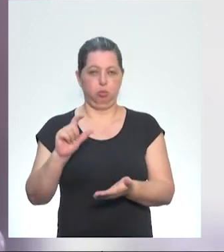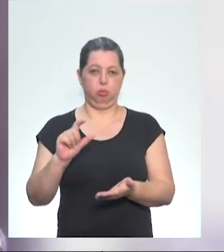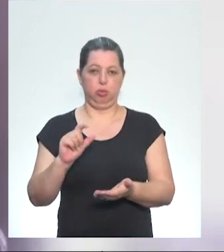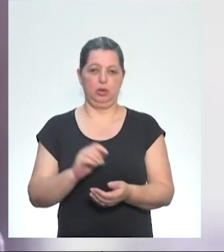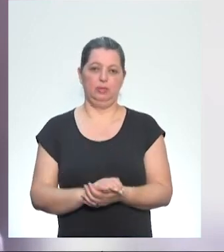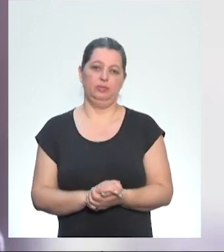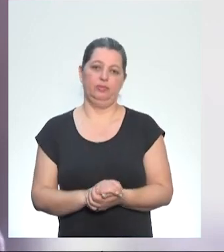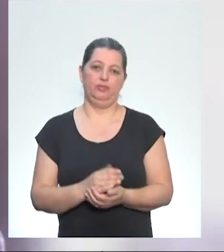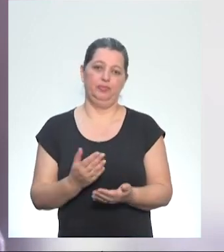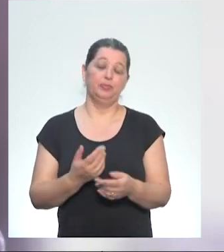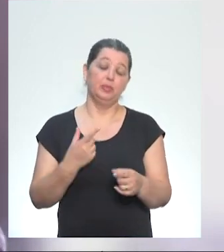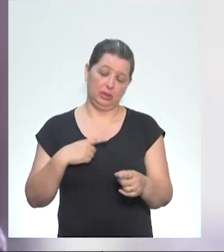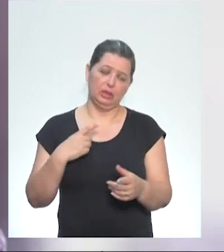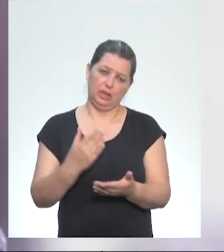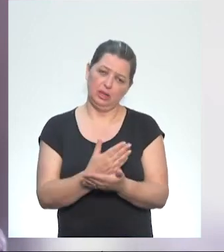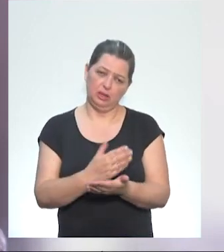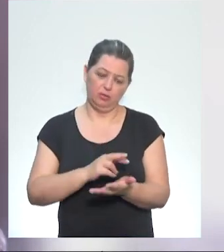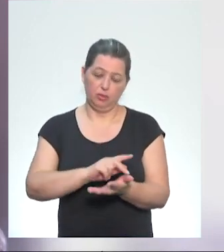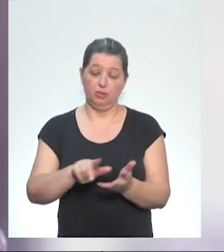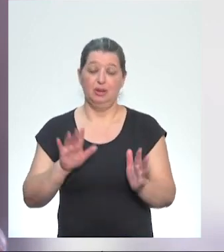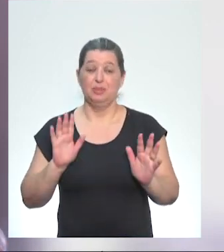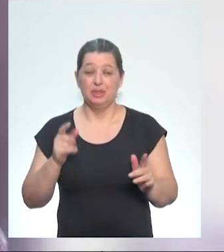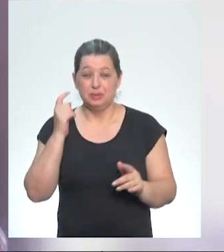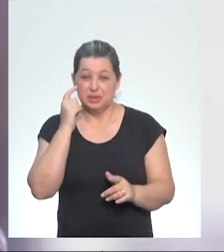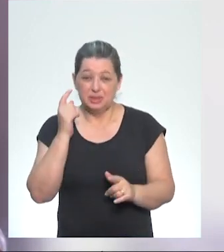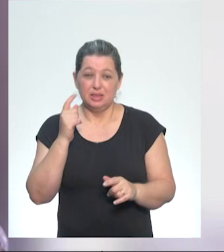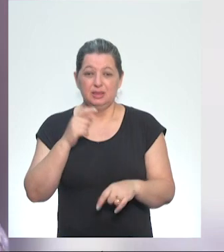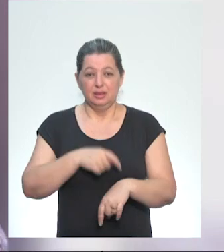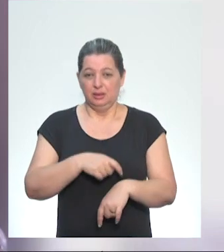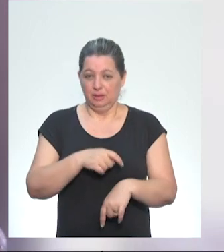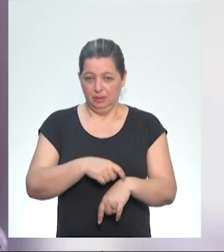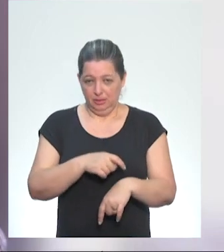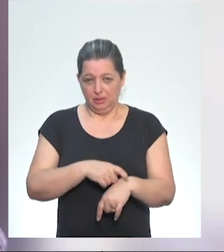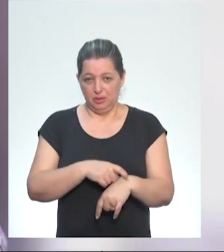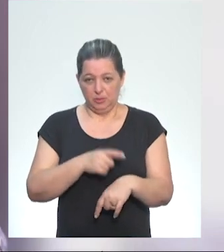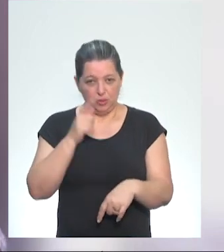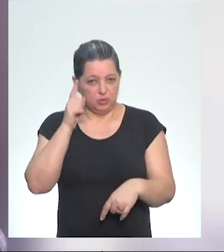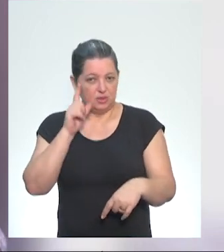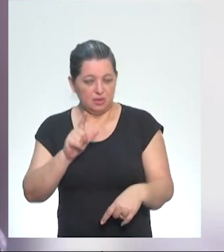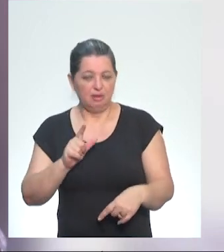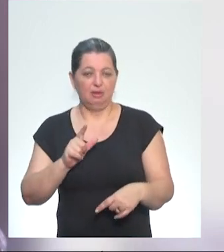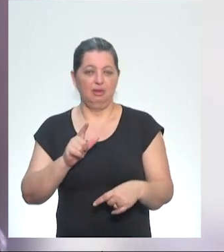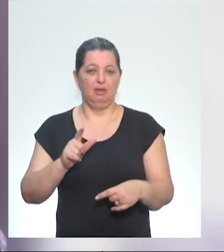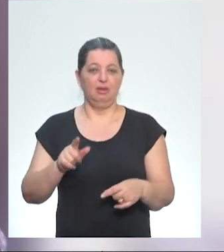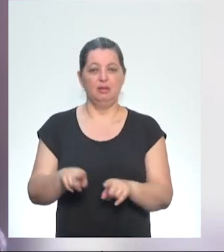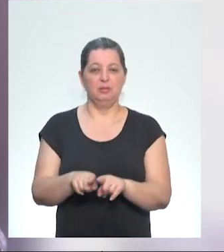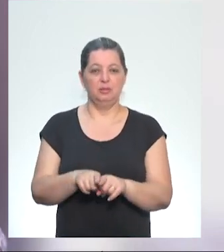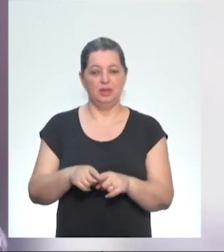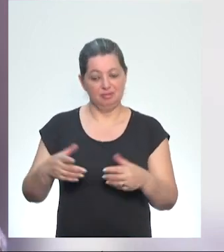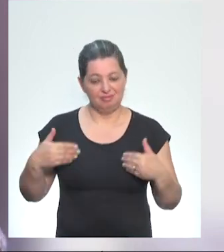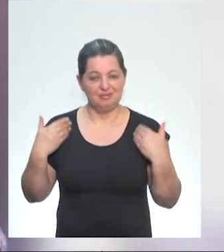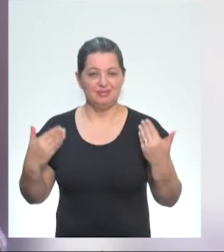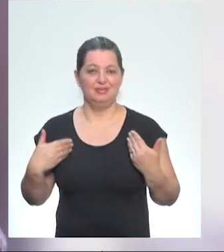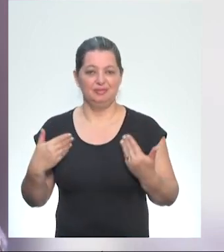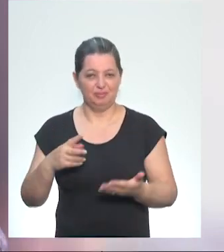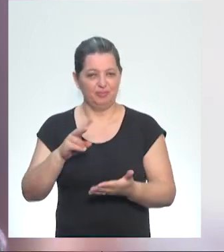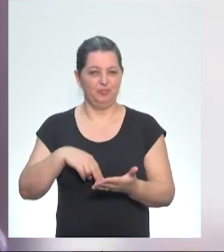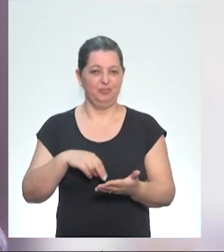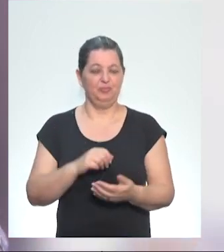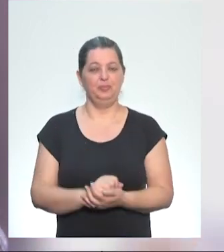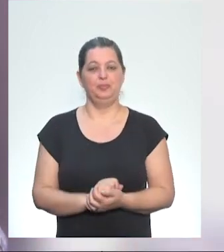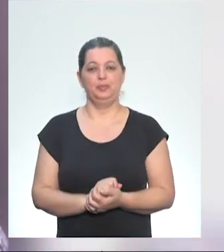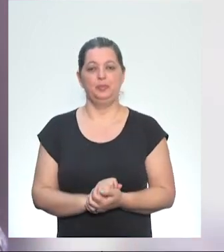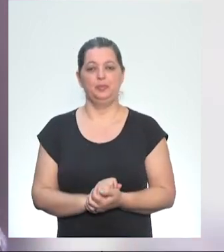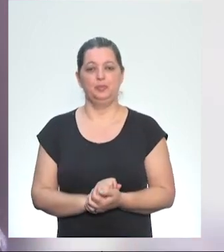livro, livro é o que não falta. Mas pensar em ficar um pouquinho mais animado, com mais entretenimento, né? Eu deixaria de forma